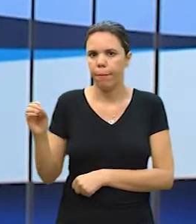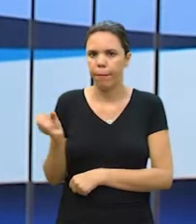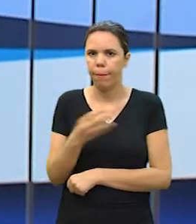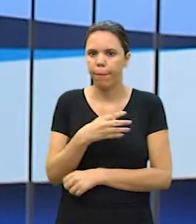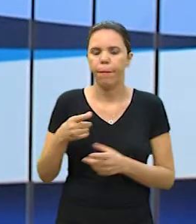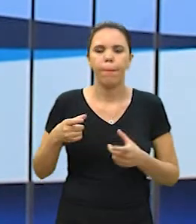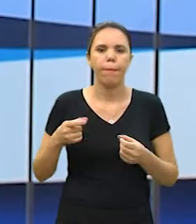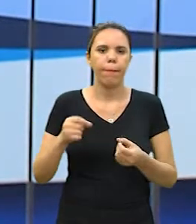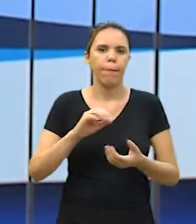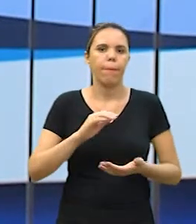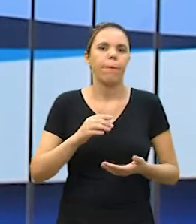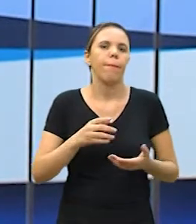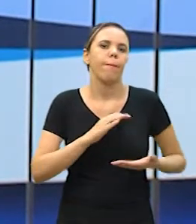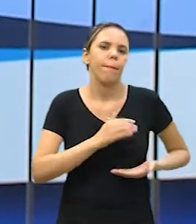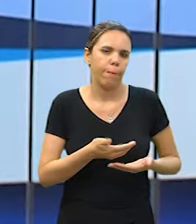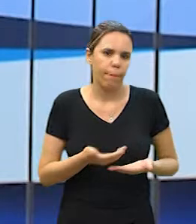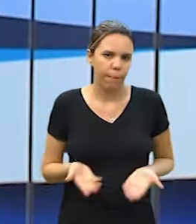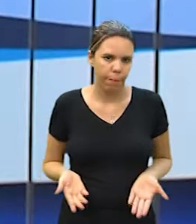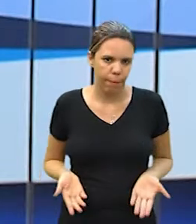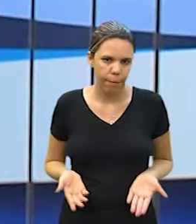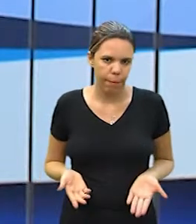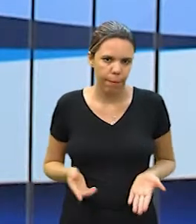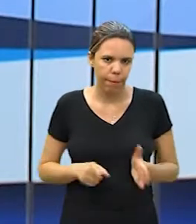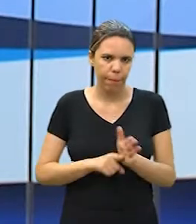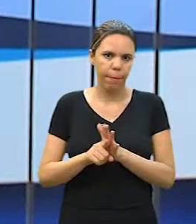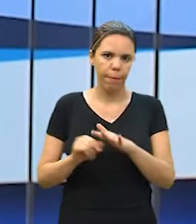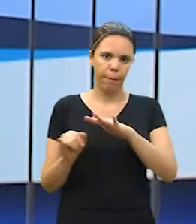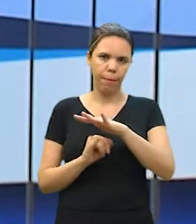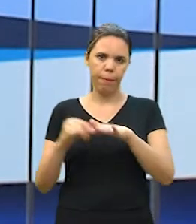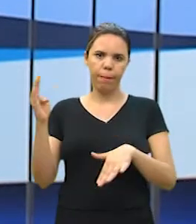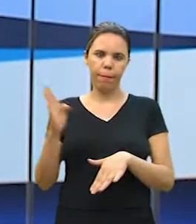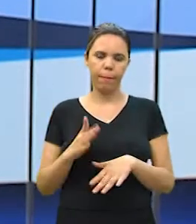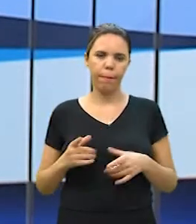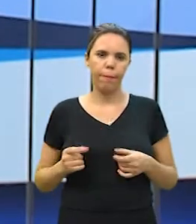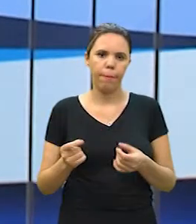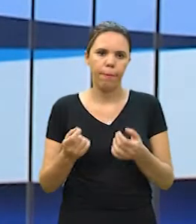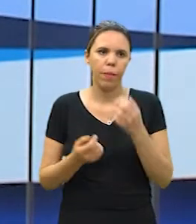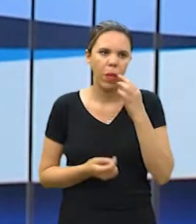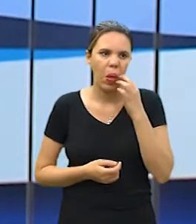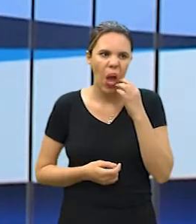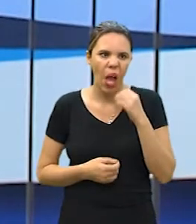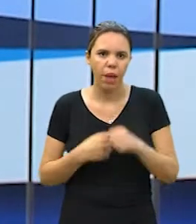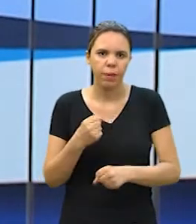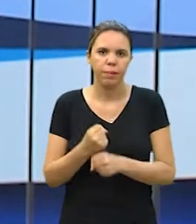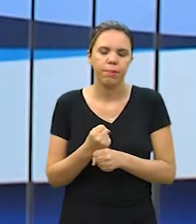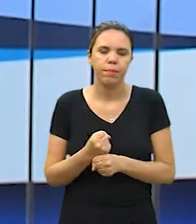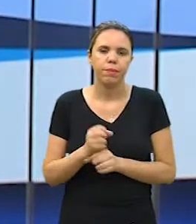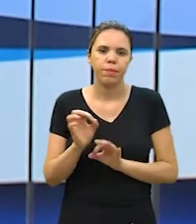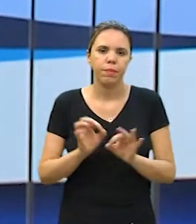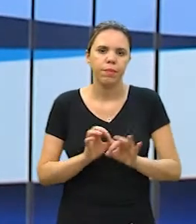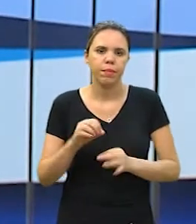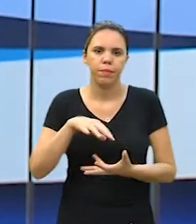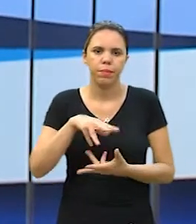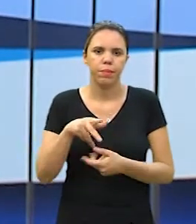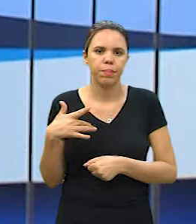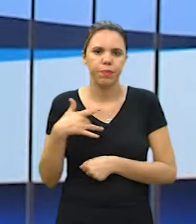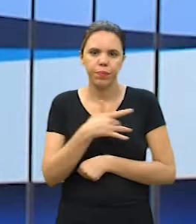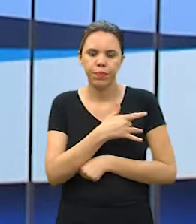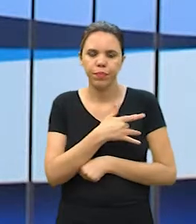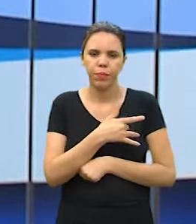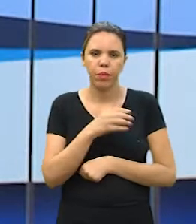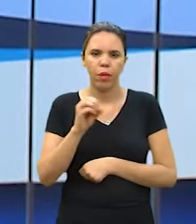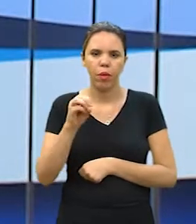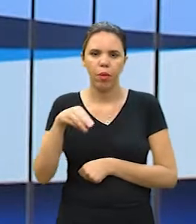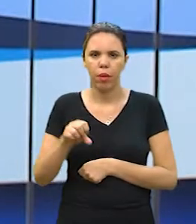66.280 novos casos de câncer de mama, dados do Instituto Nacional de Câncer. E neste ano, a Organização Mundial da